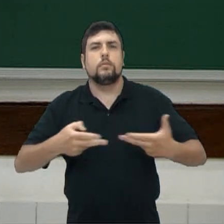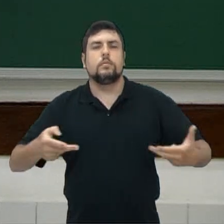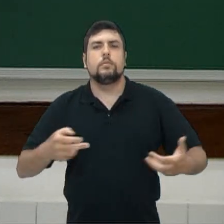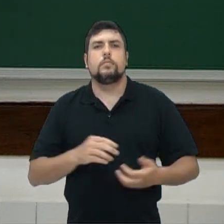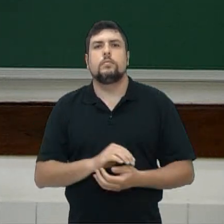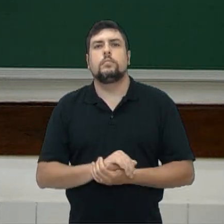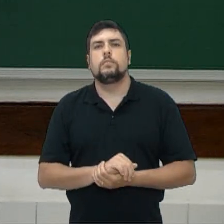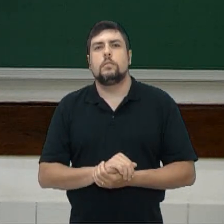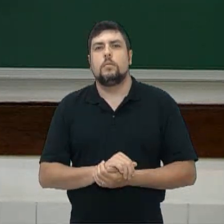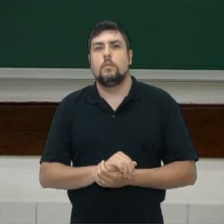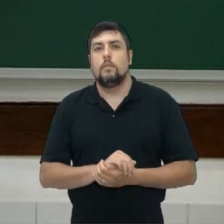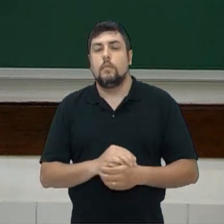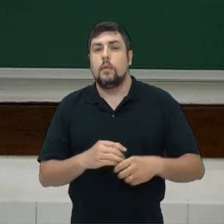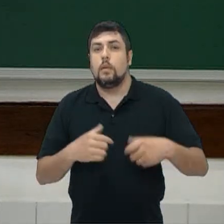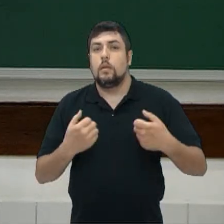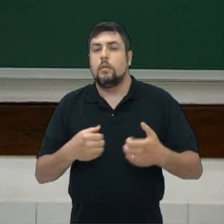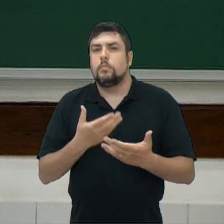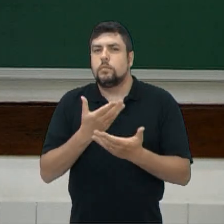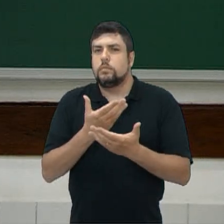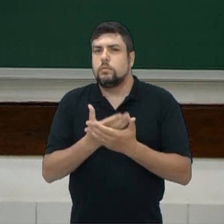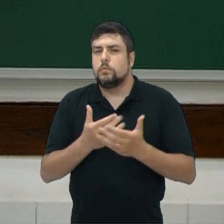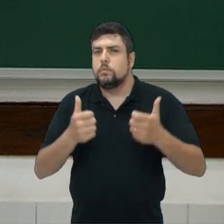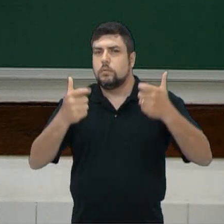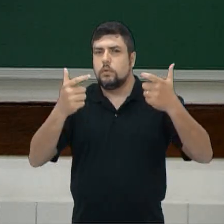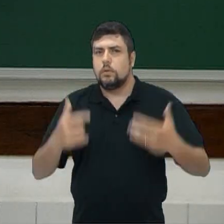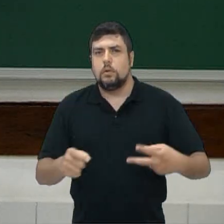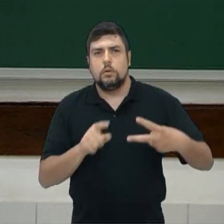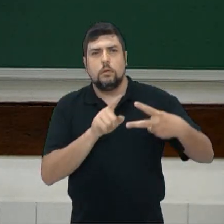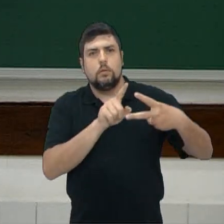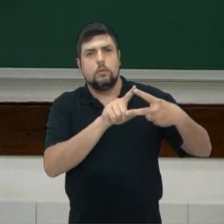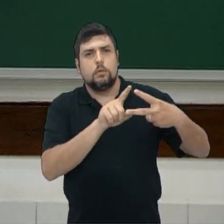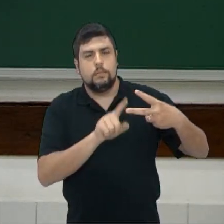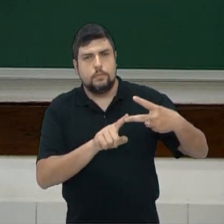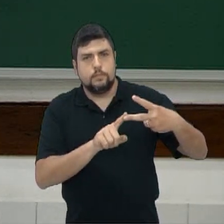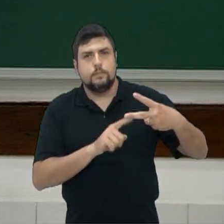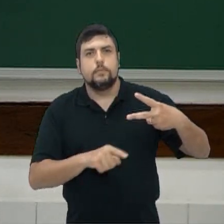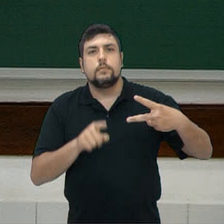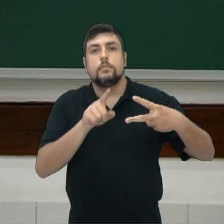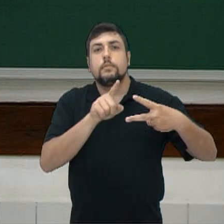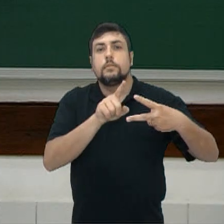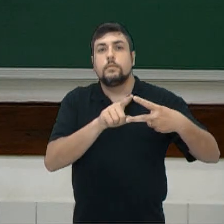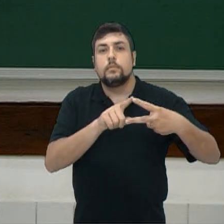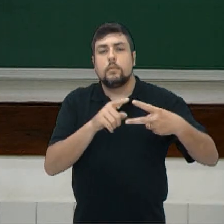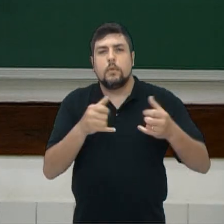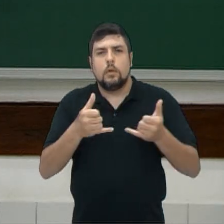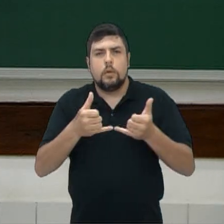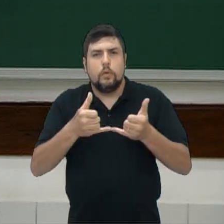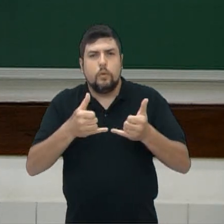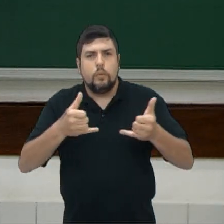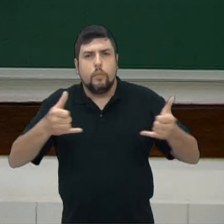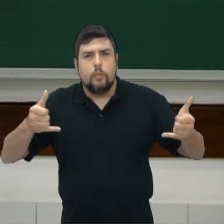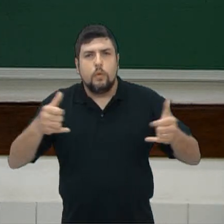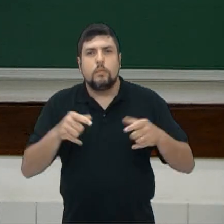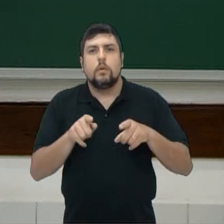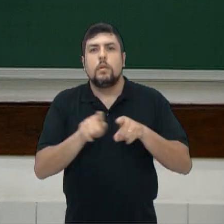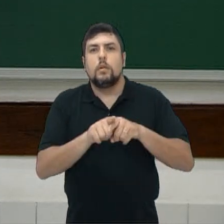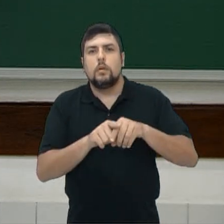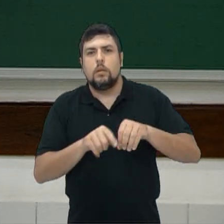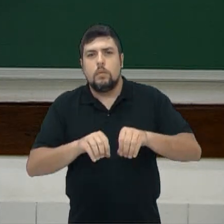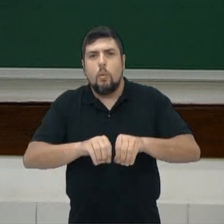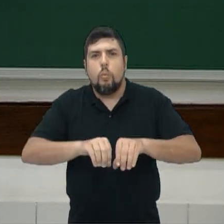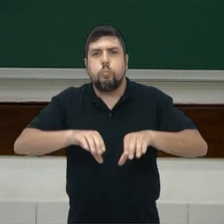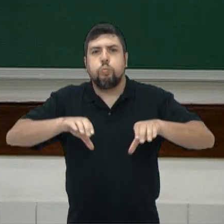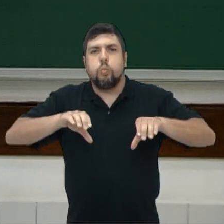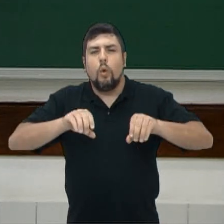assunto, nós temos que falar em duas coisas. A primeira delas é o comprimento e a espessura do fio,